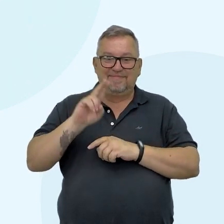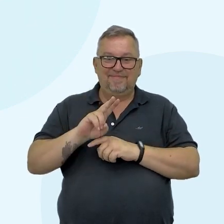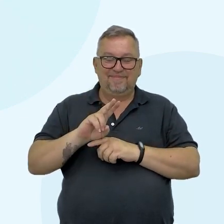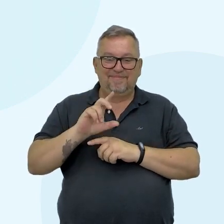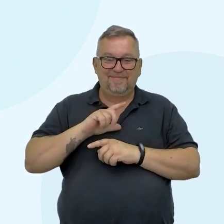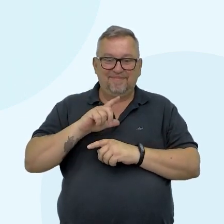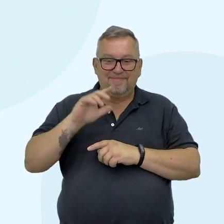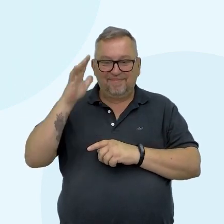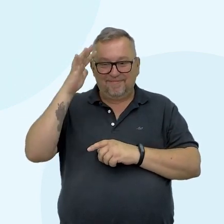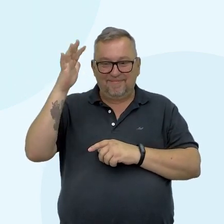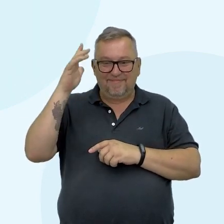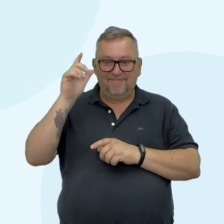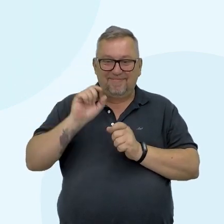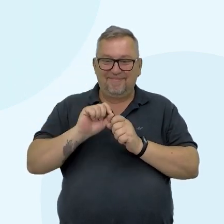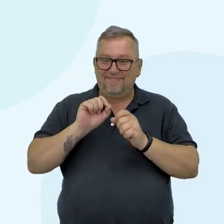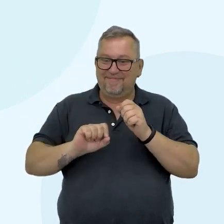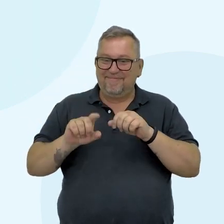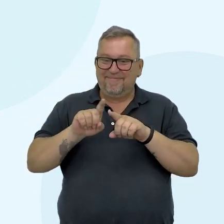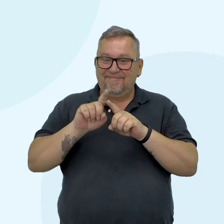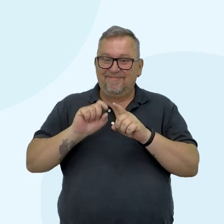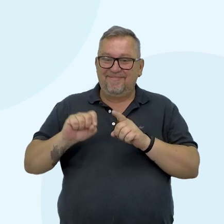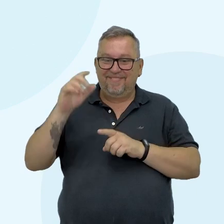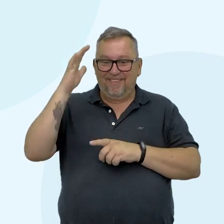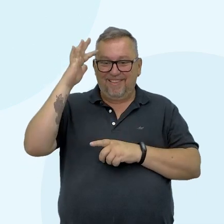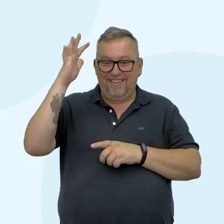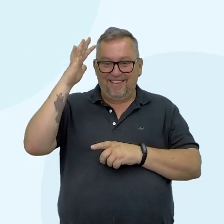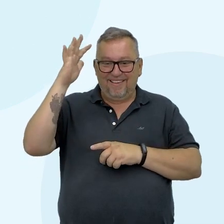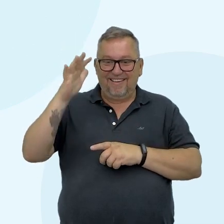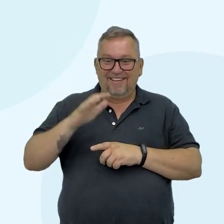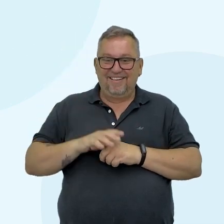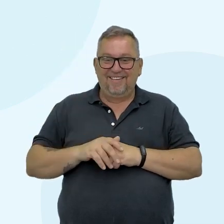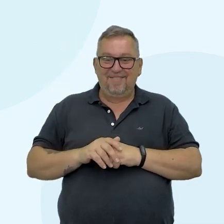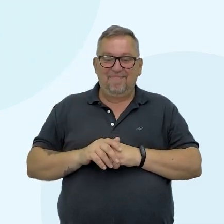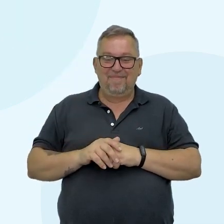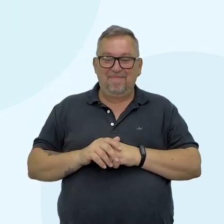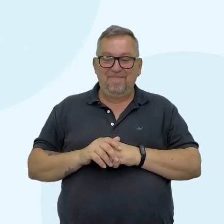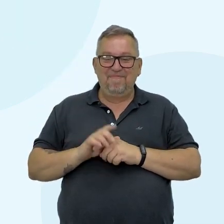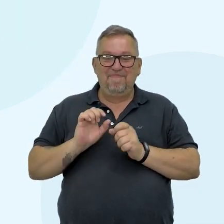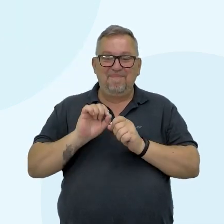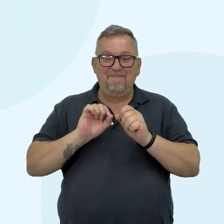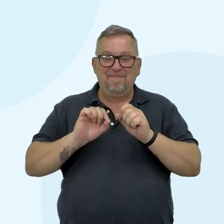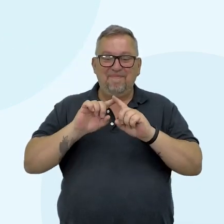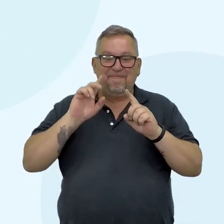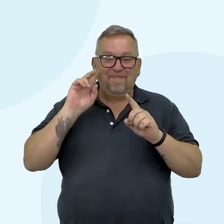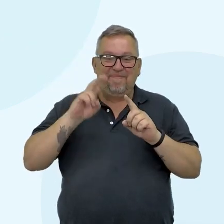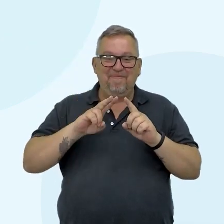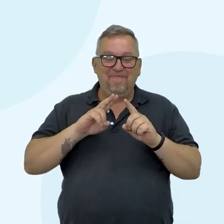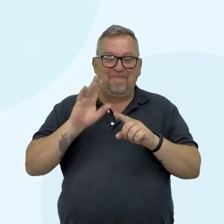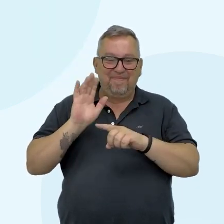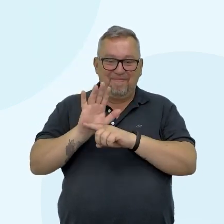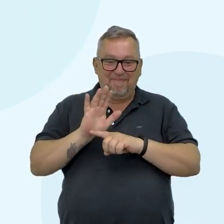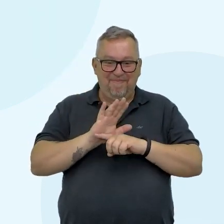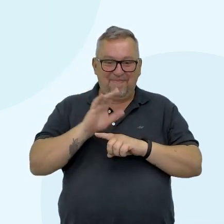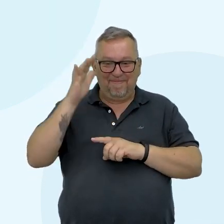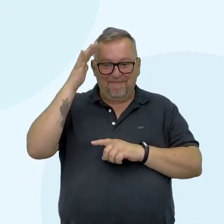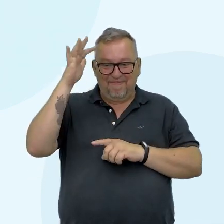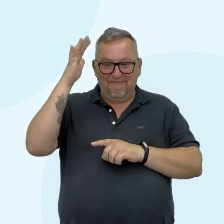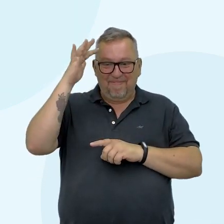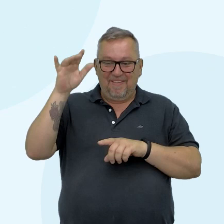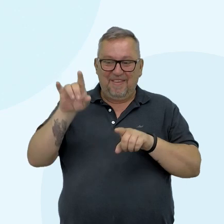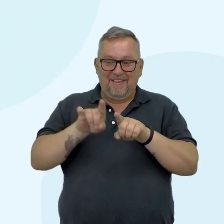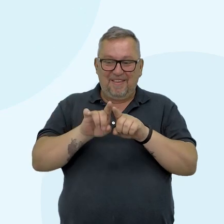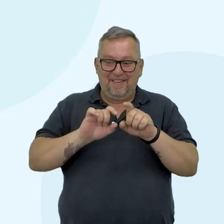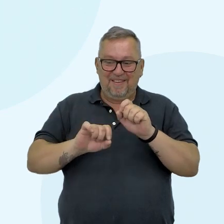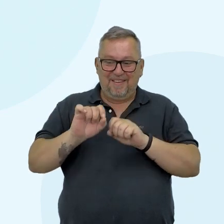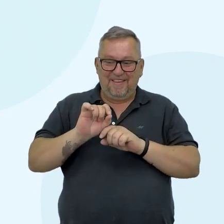o filósofo René Descartes, além de ser filósofo, ele era matemático e a sua contribuição para a filosofia ela também